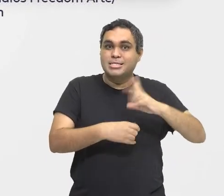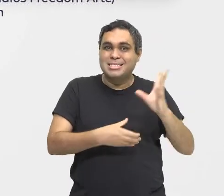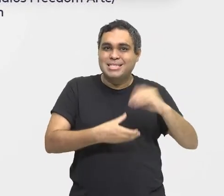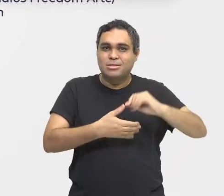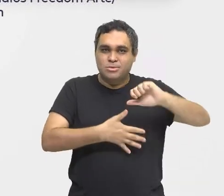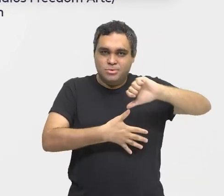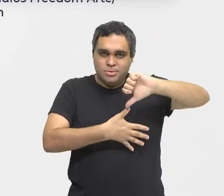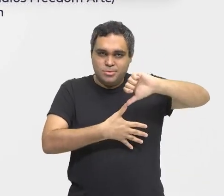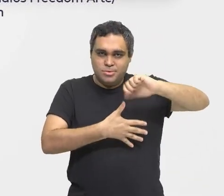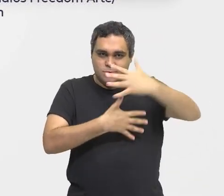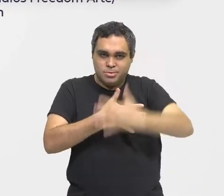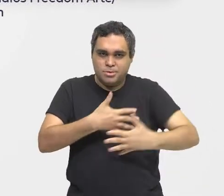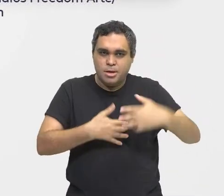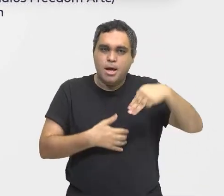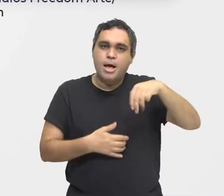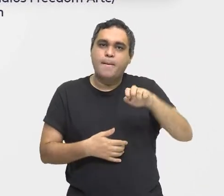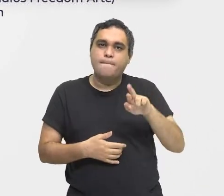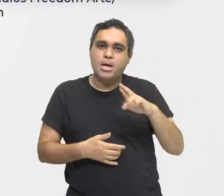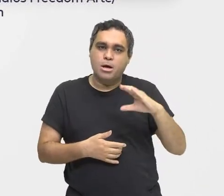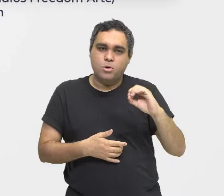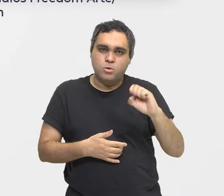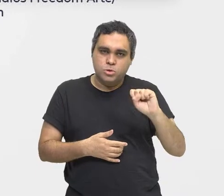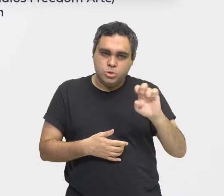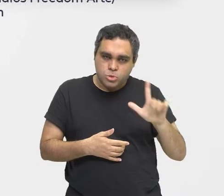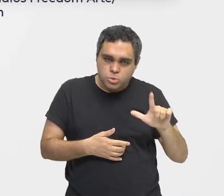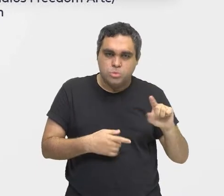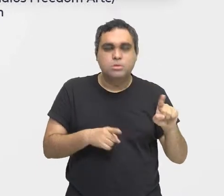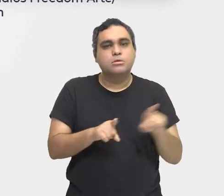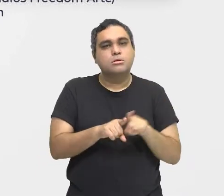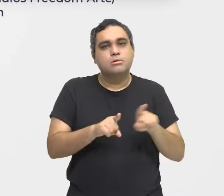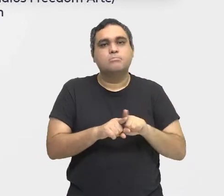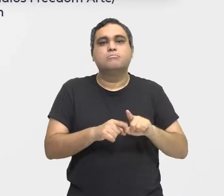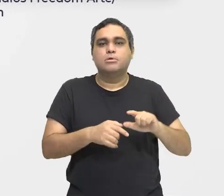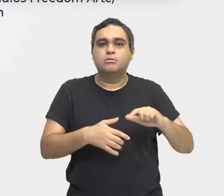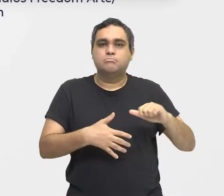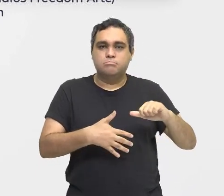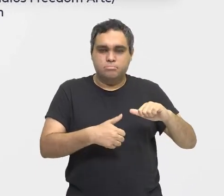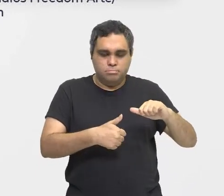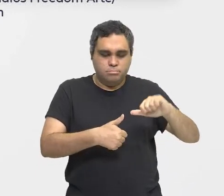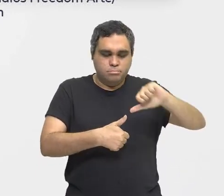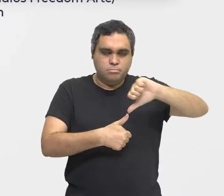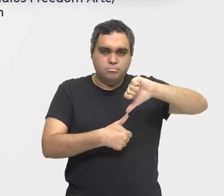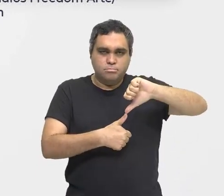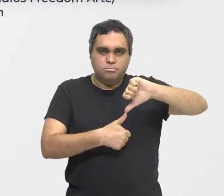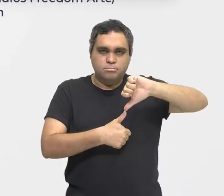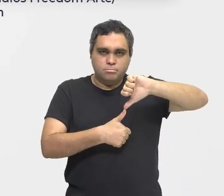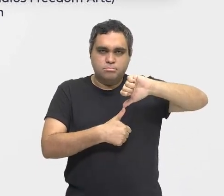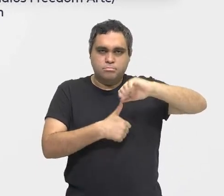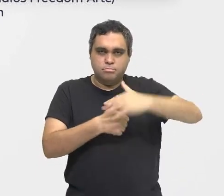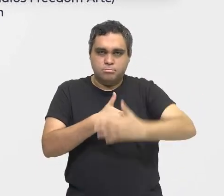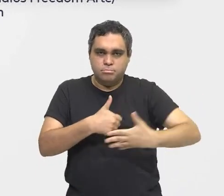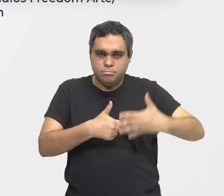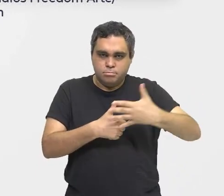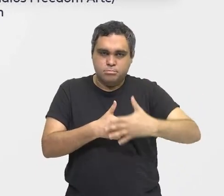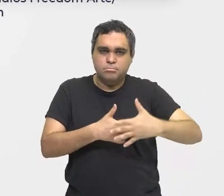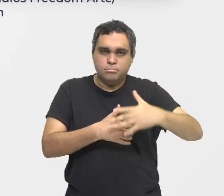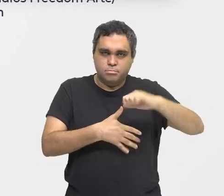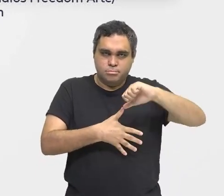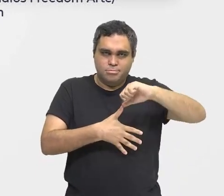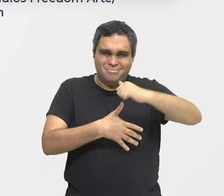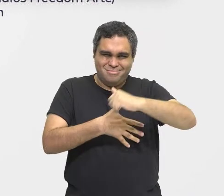Mercosul, né? E também países que fazem parte da América Latina, tendo essas exportações aí em torno de